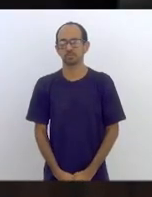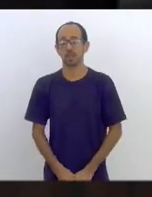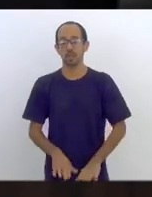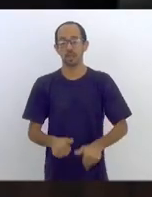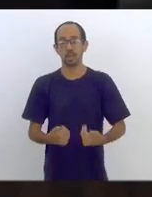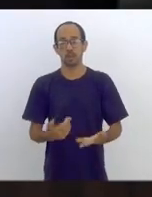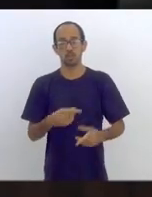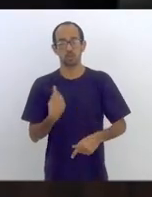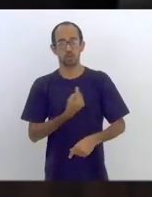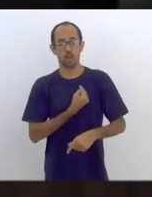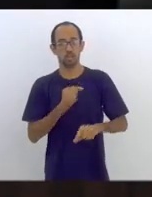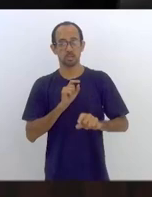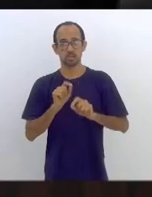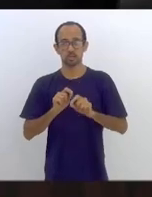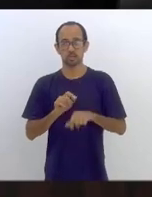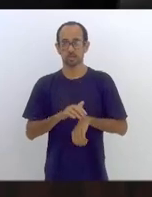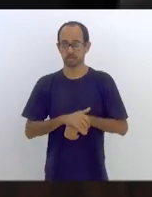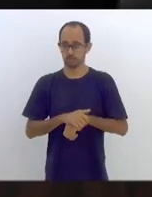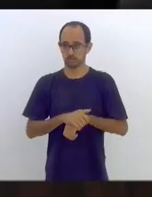nós,